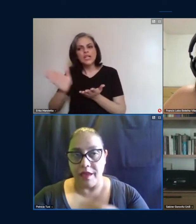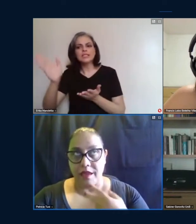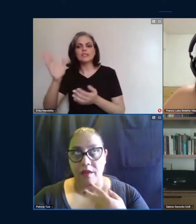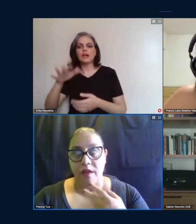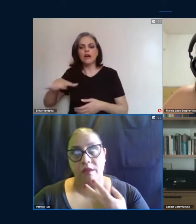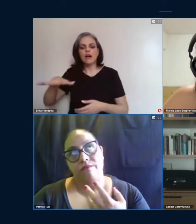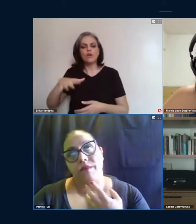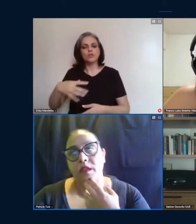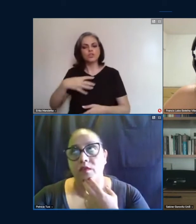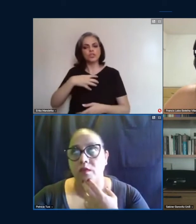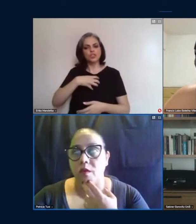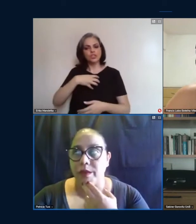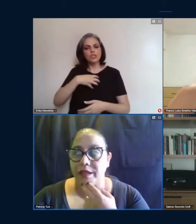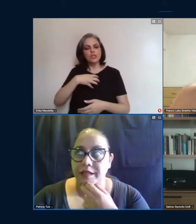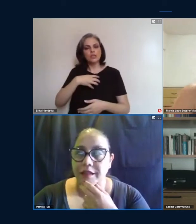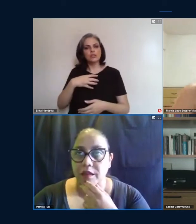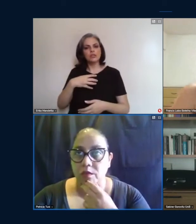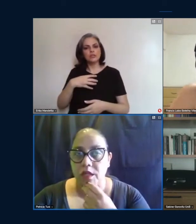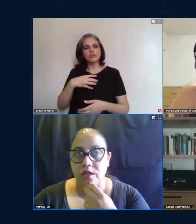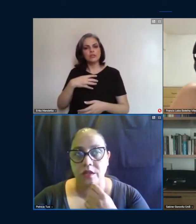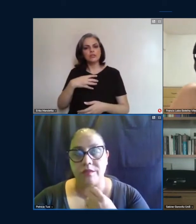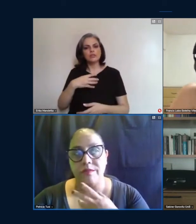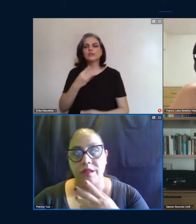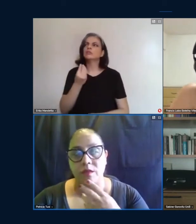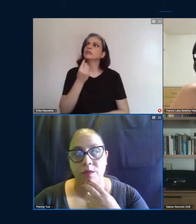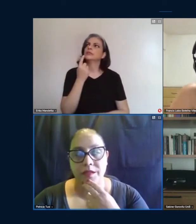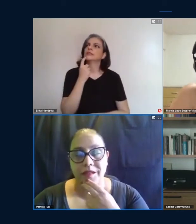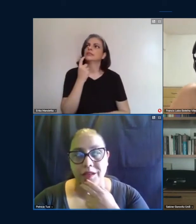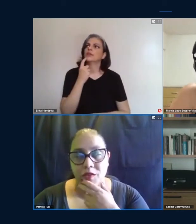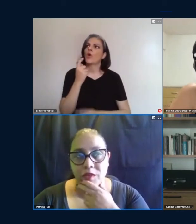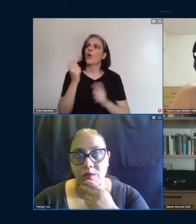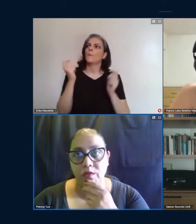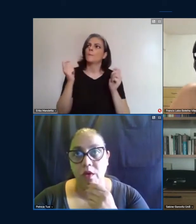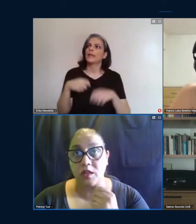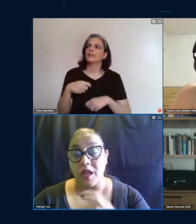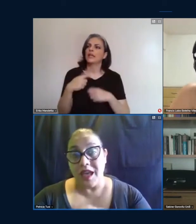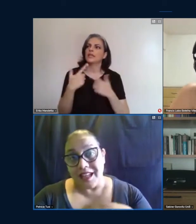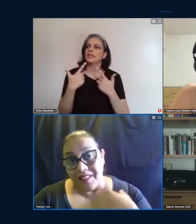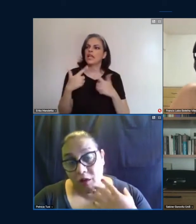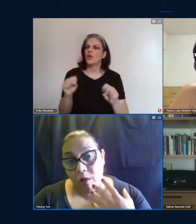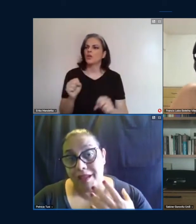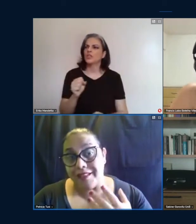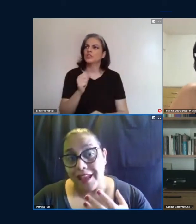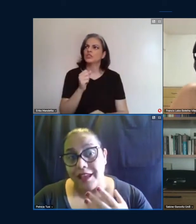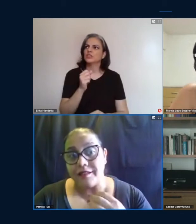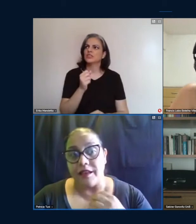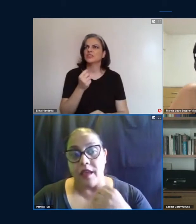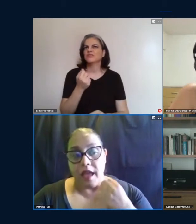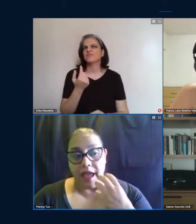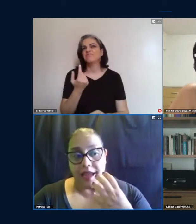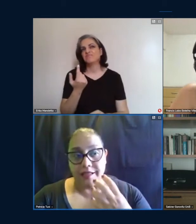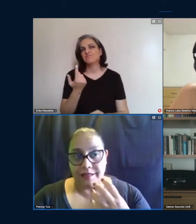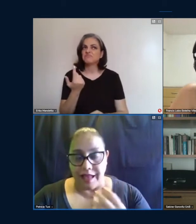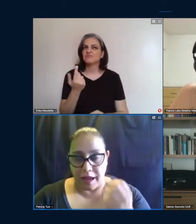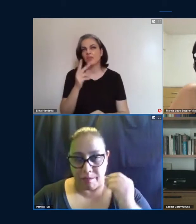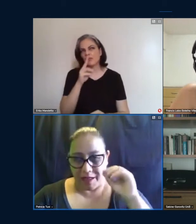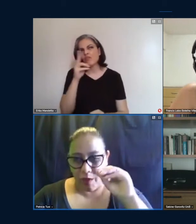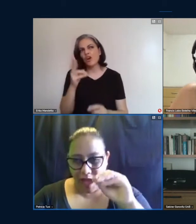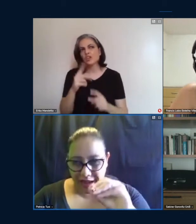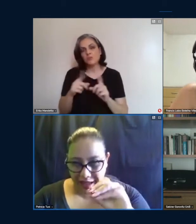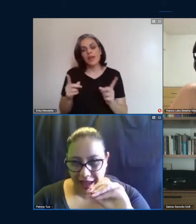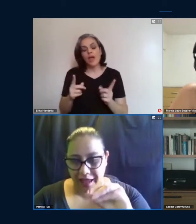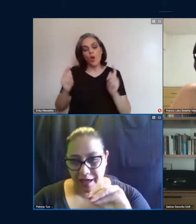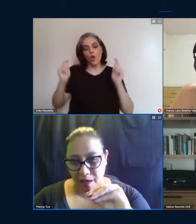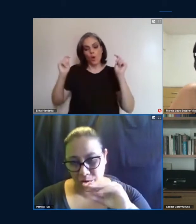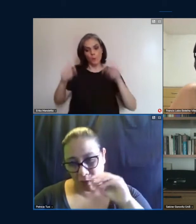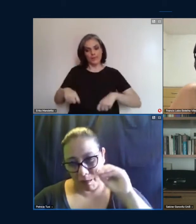competência linguística, competência linguística é muito forte, da competência necessária para